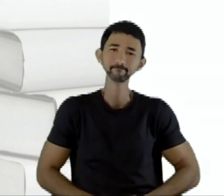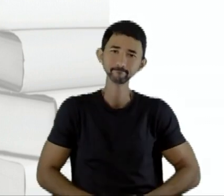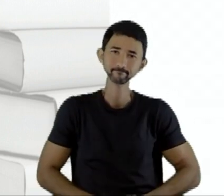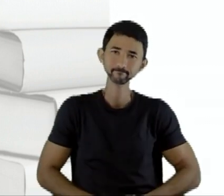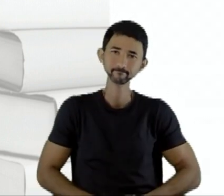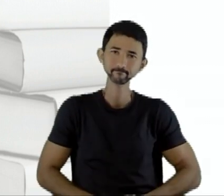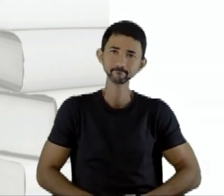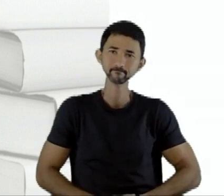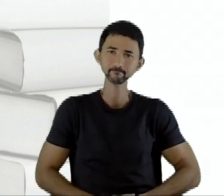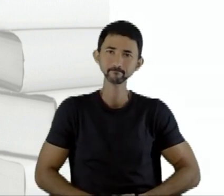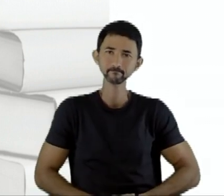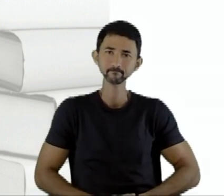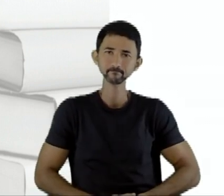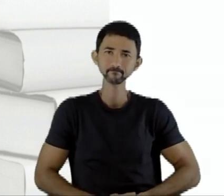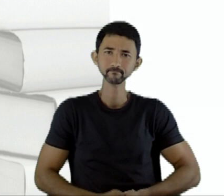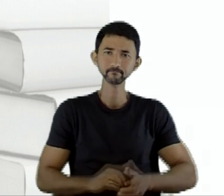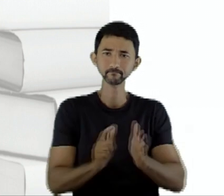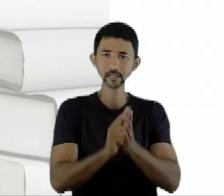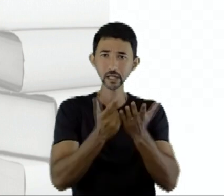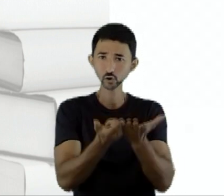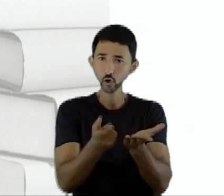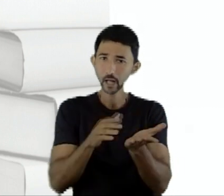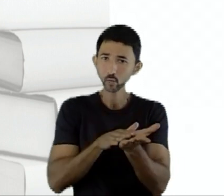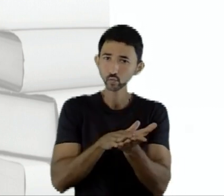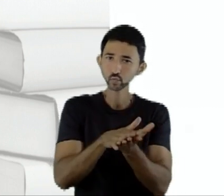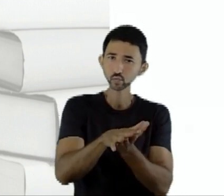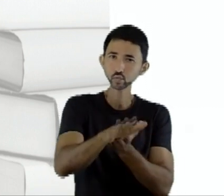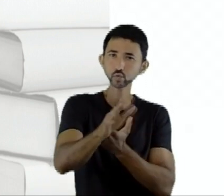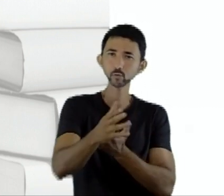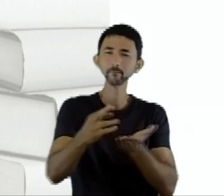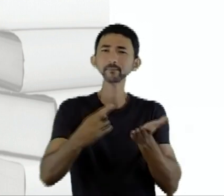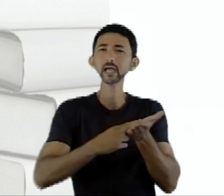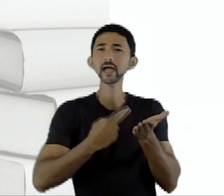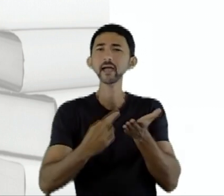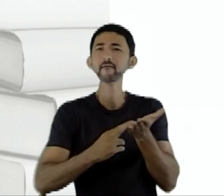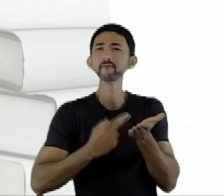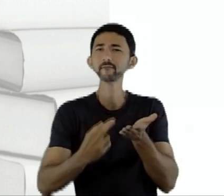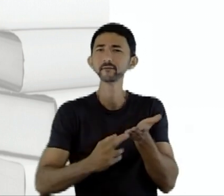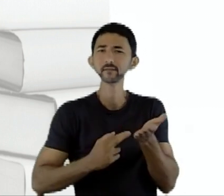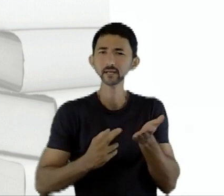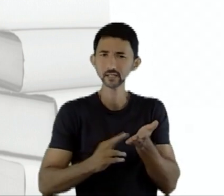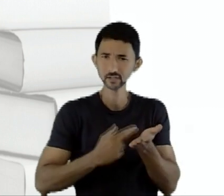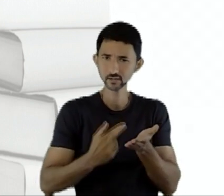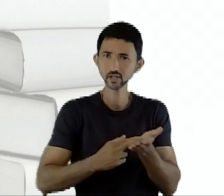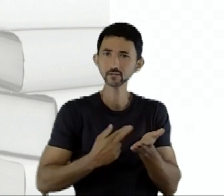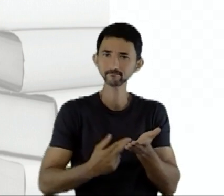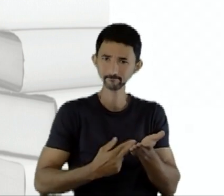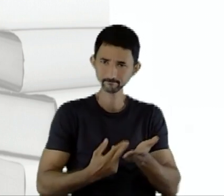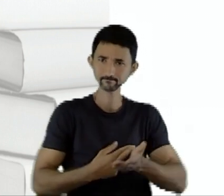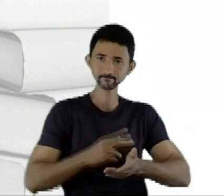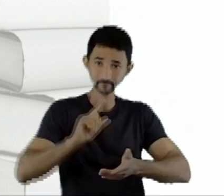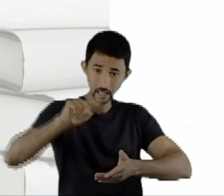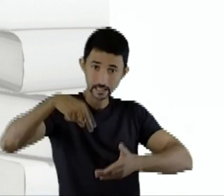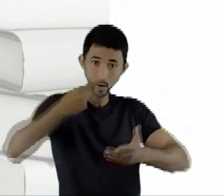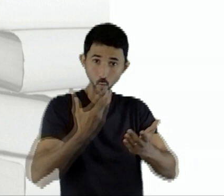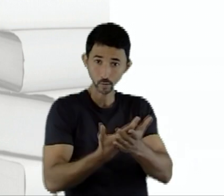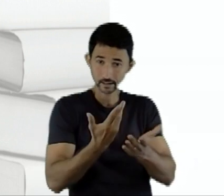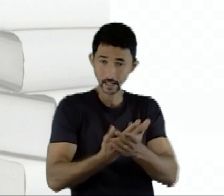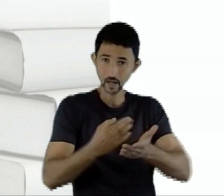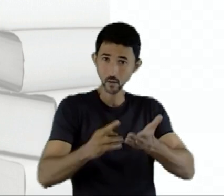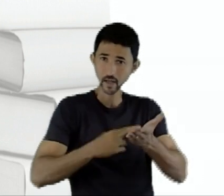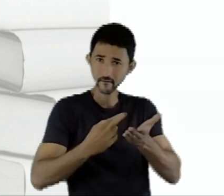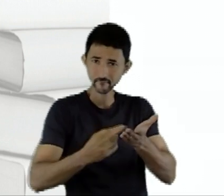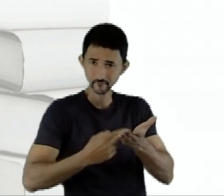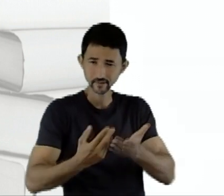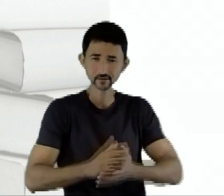produzidos os textos. E aqui eu tenho o jornal impresso, a revista que a gente vai ver, inclusive, depois na outra aula, que é a